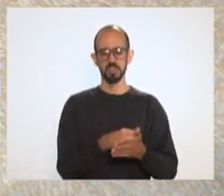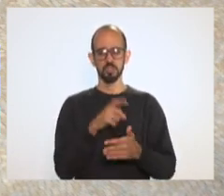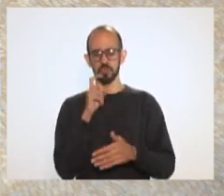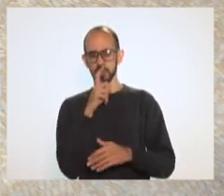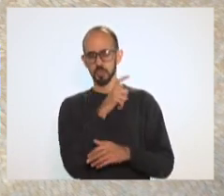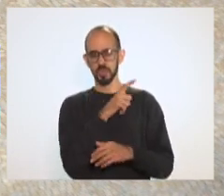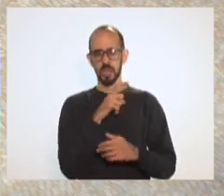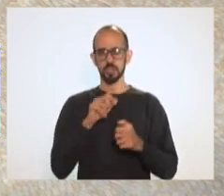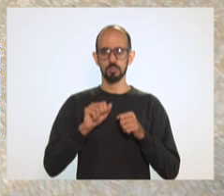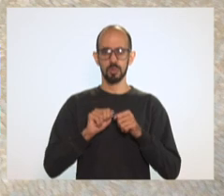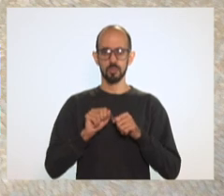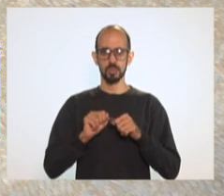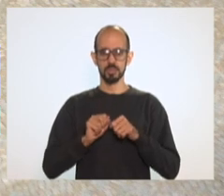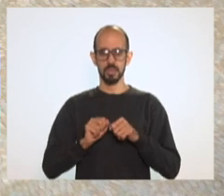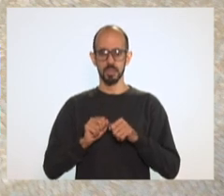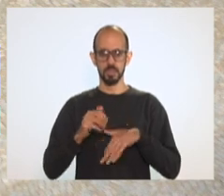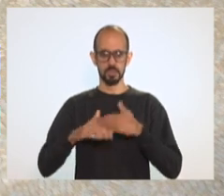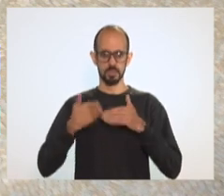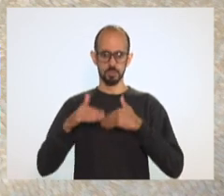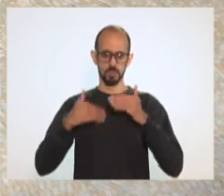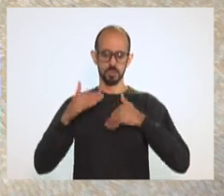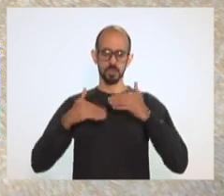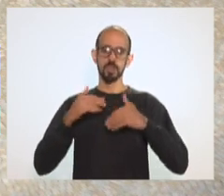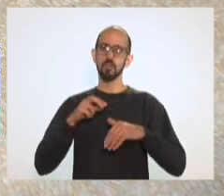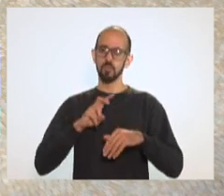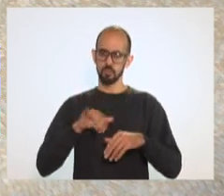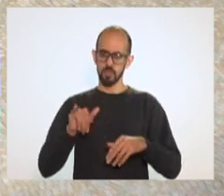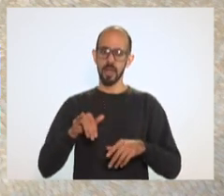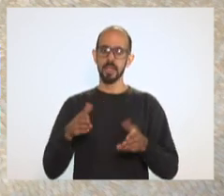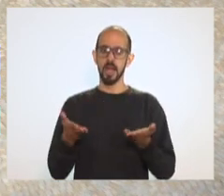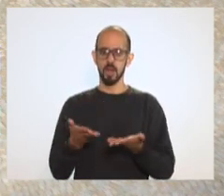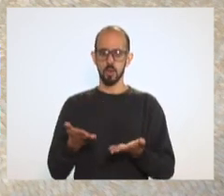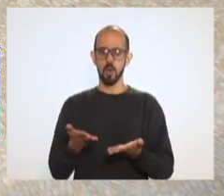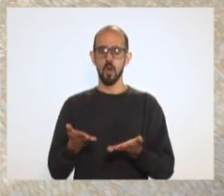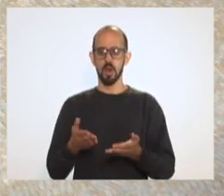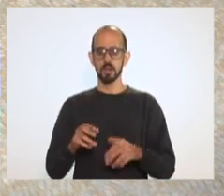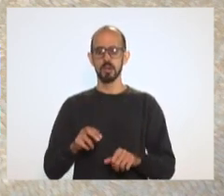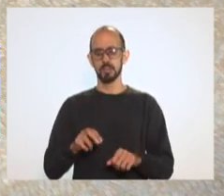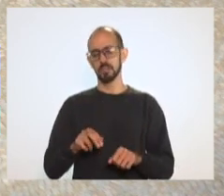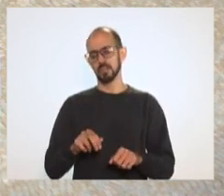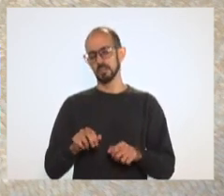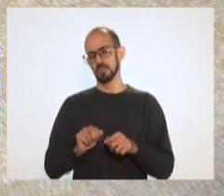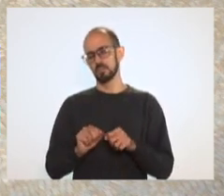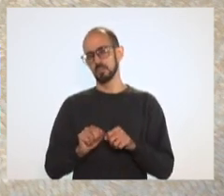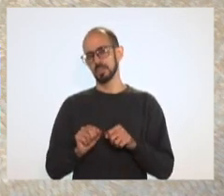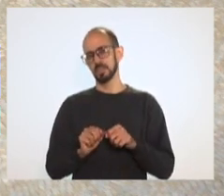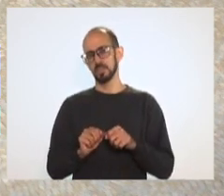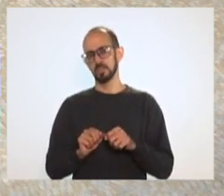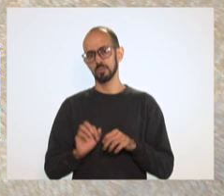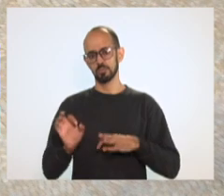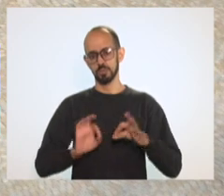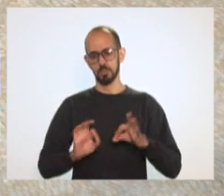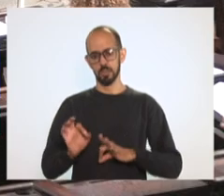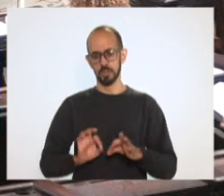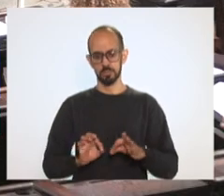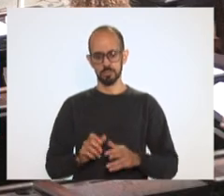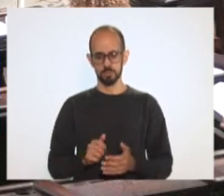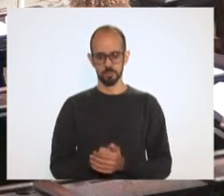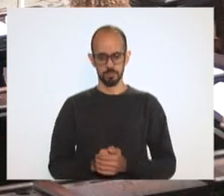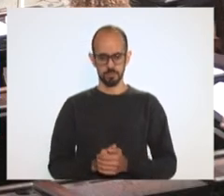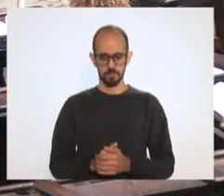dão direito à questão da progressão vão aos poucos agora estão sendo já trabalhados dando uma resposta a esse tema